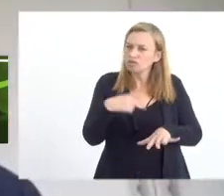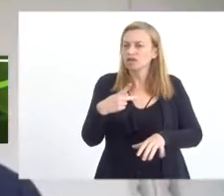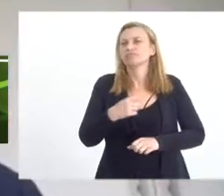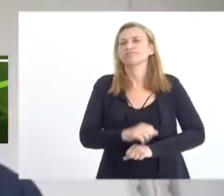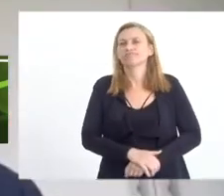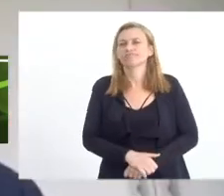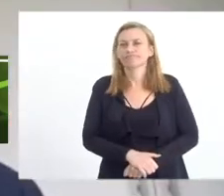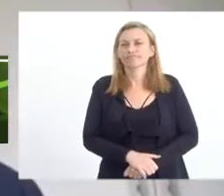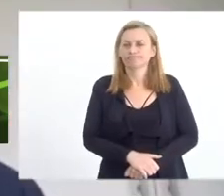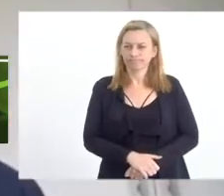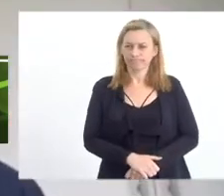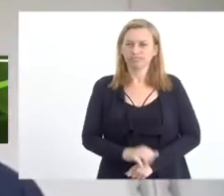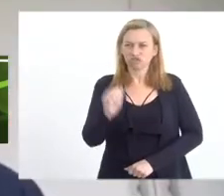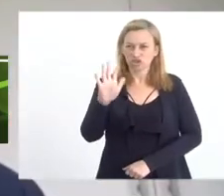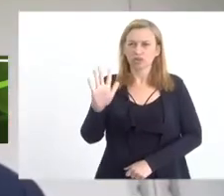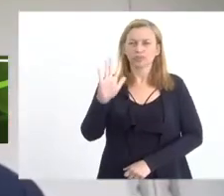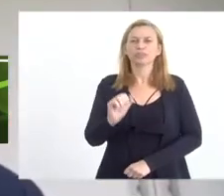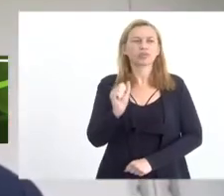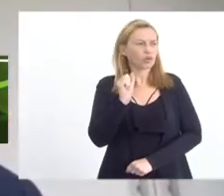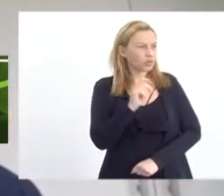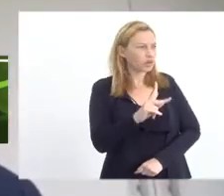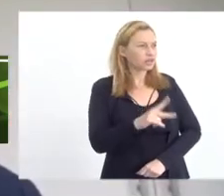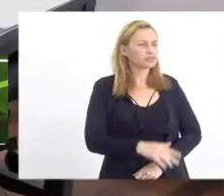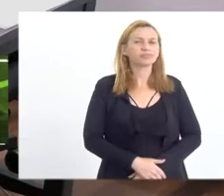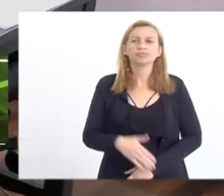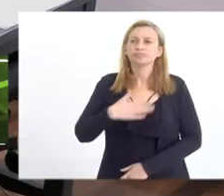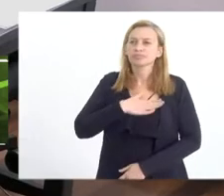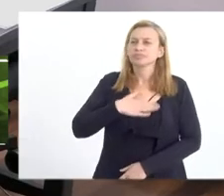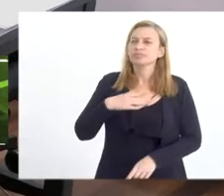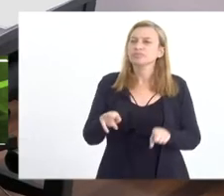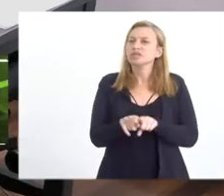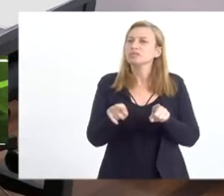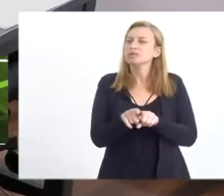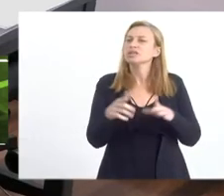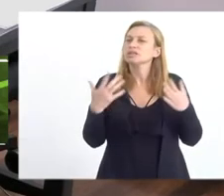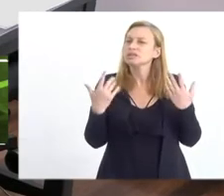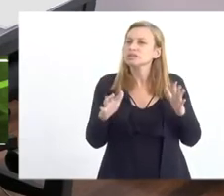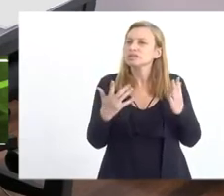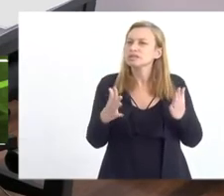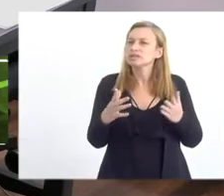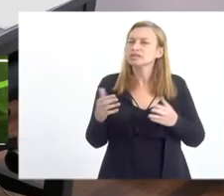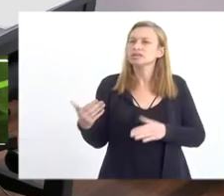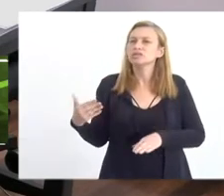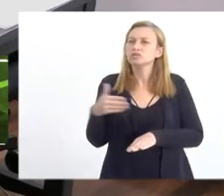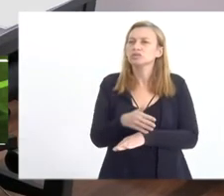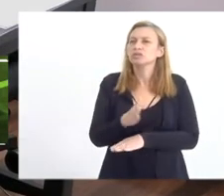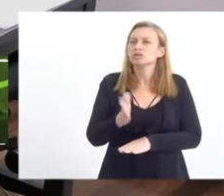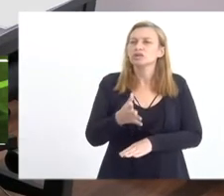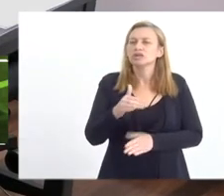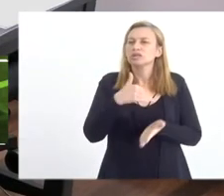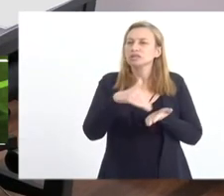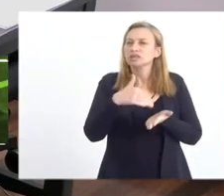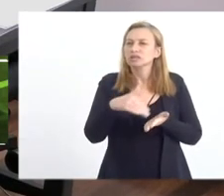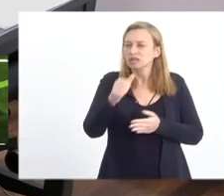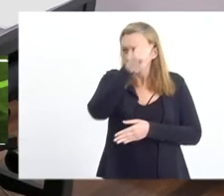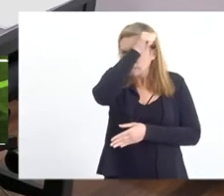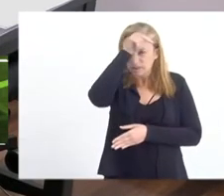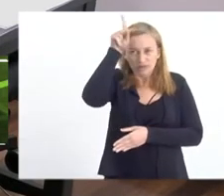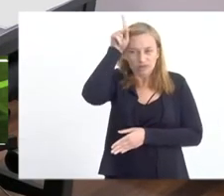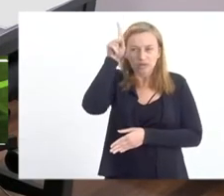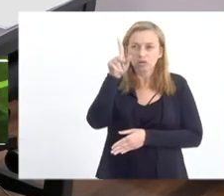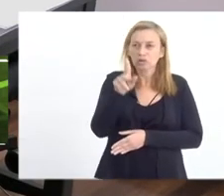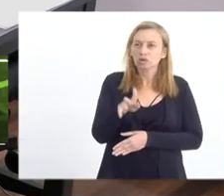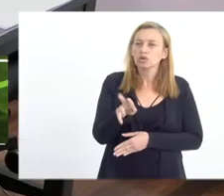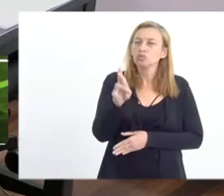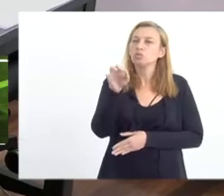falaria uma fala geral. Tá, ok. Eu gostaria também de estar saudando, acabou de entrar conosco, o secretário da Prefeitura, o secretário